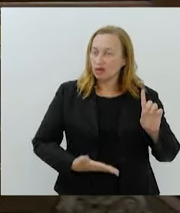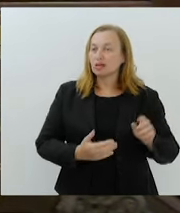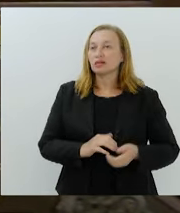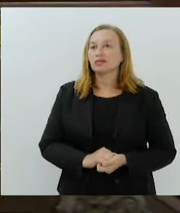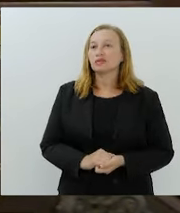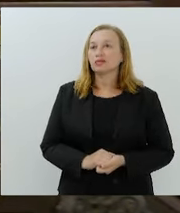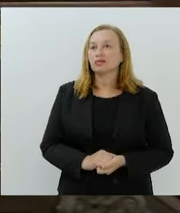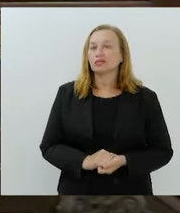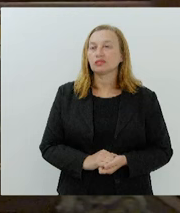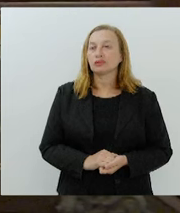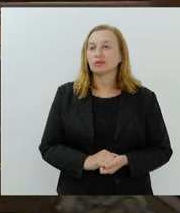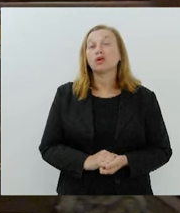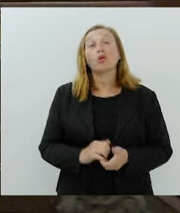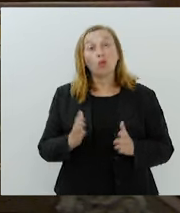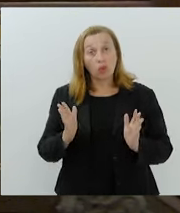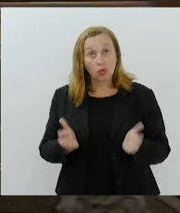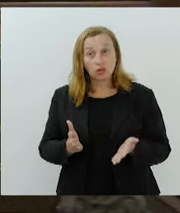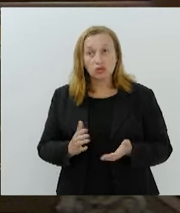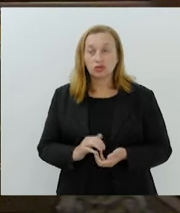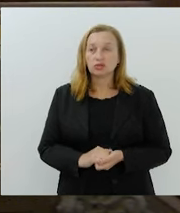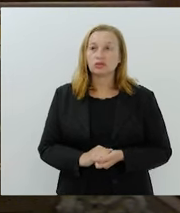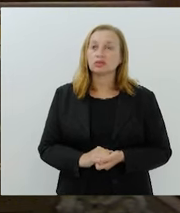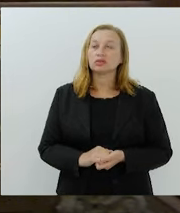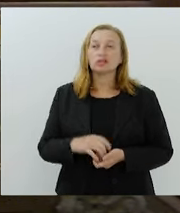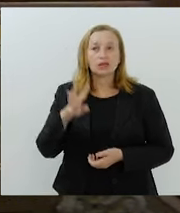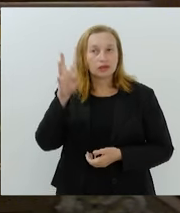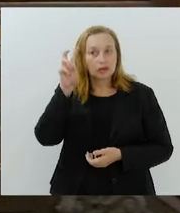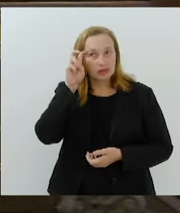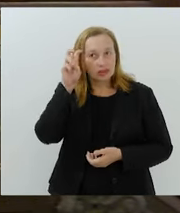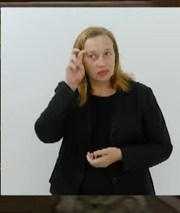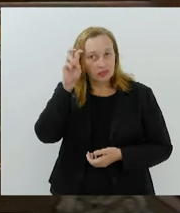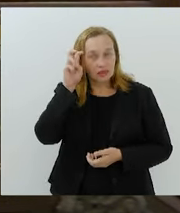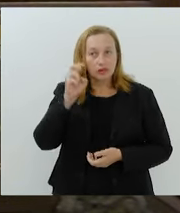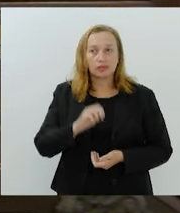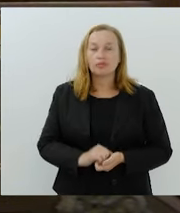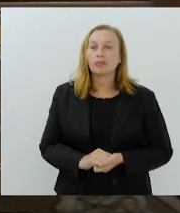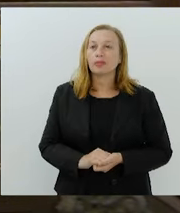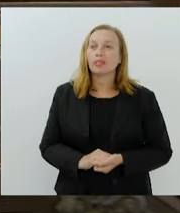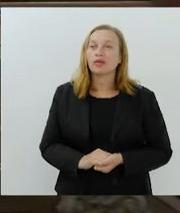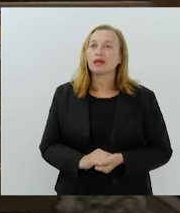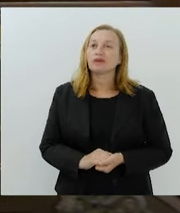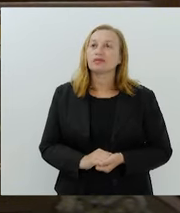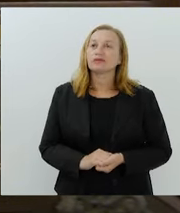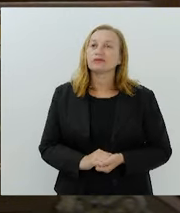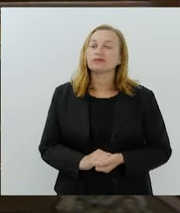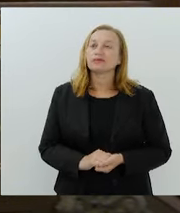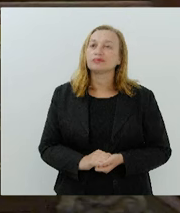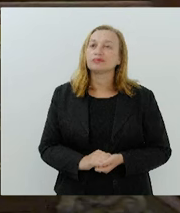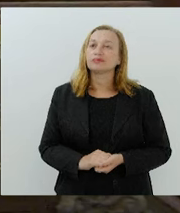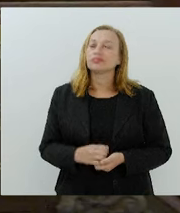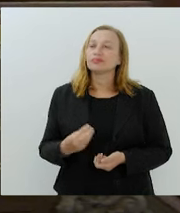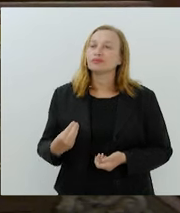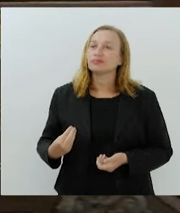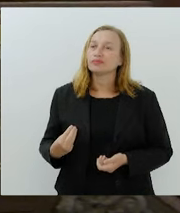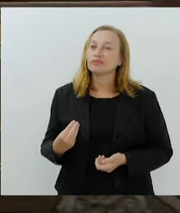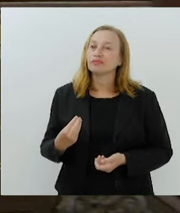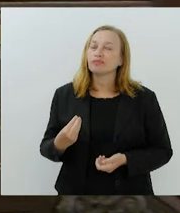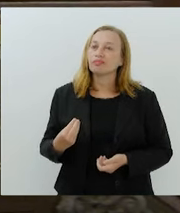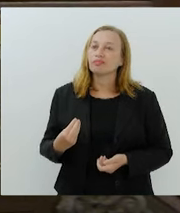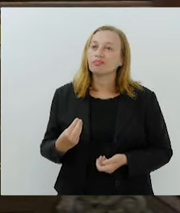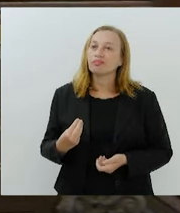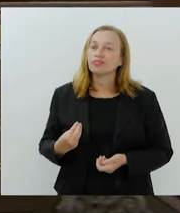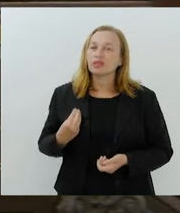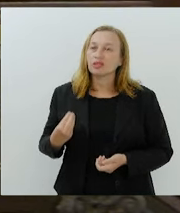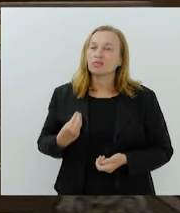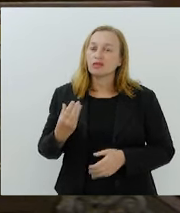Quis o destino que hoje, nessa quinta-feira, nós estejamos vivendo a seguinte